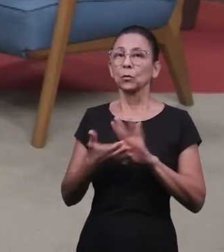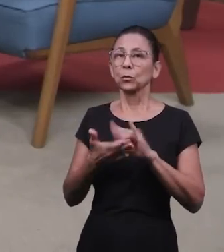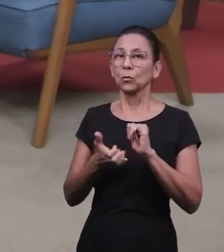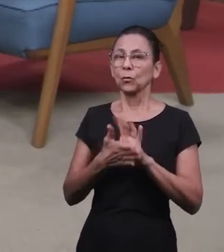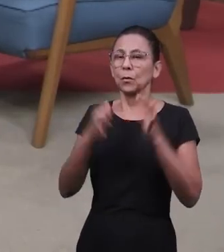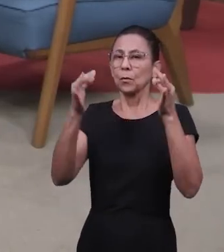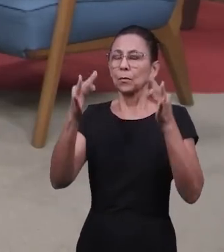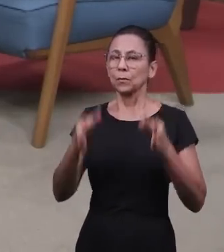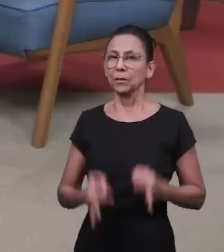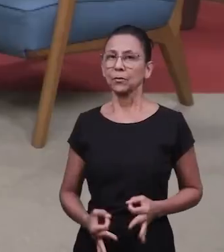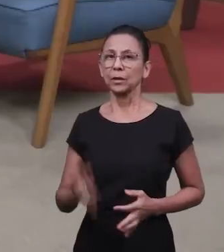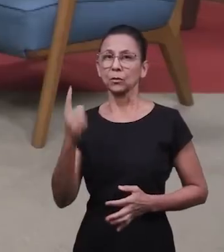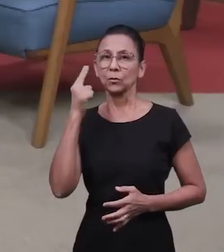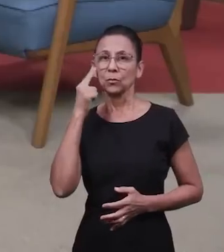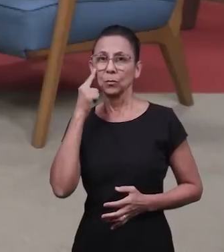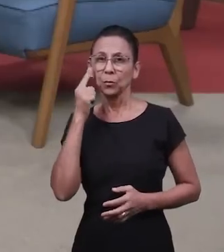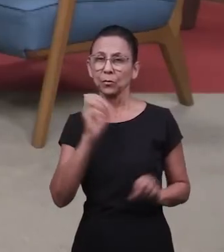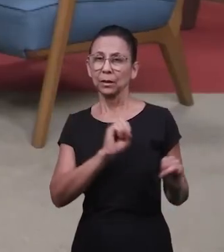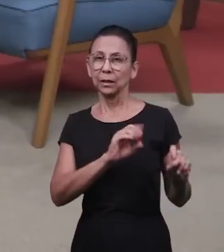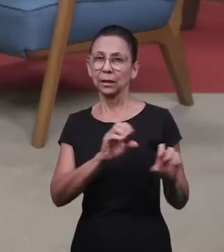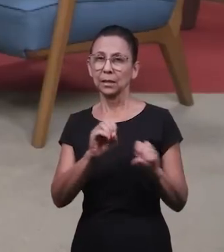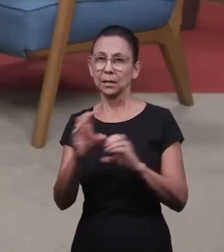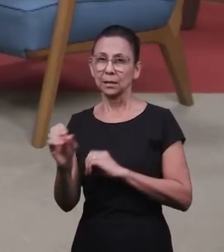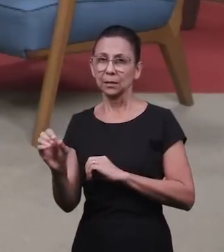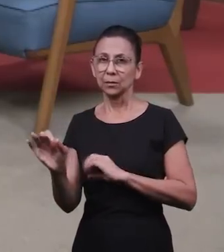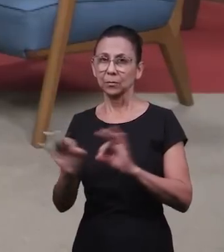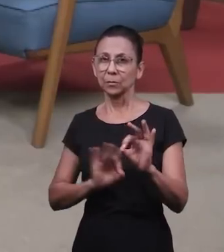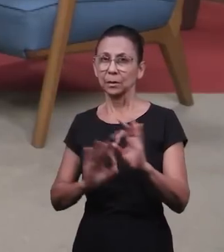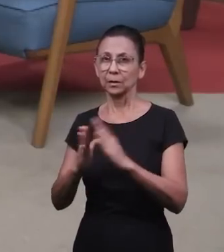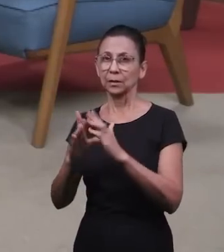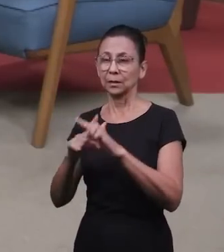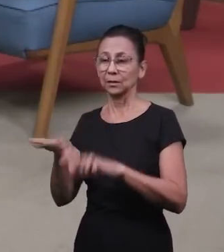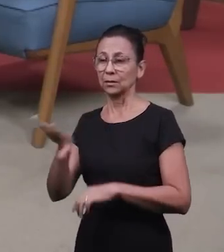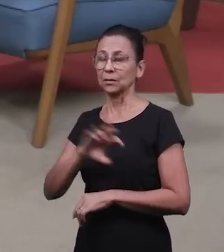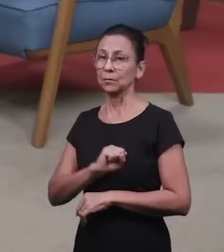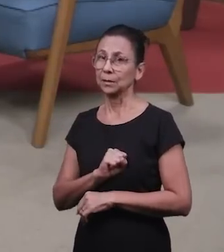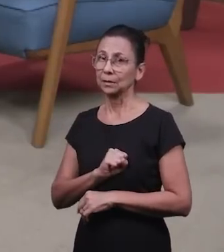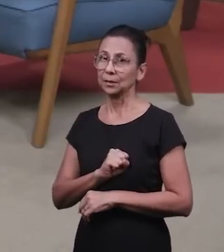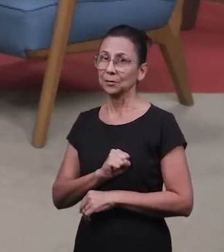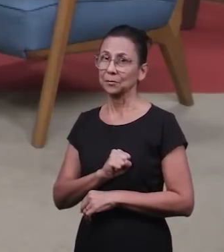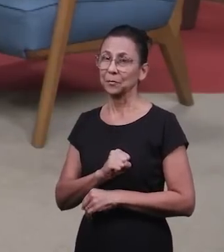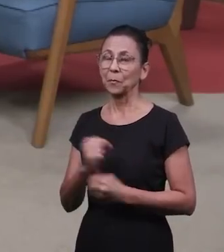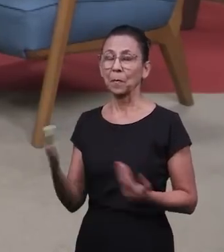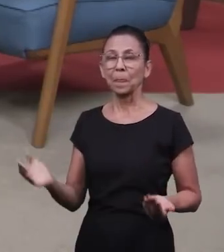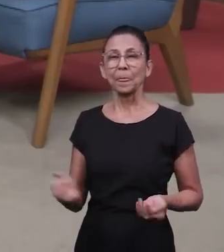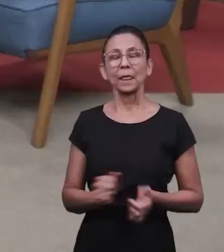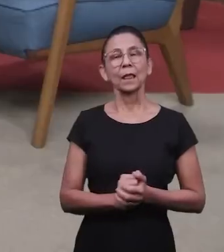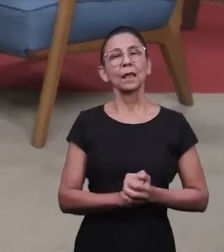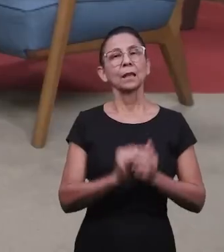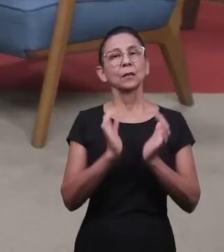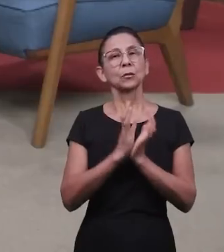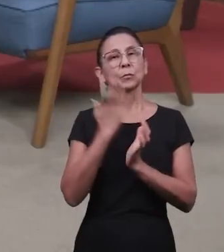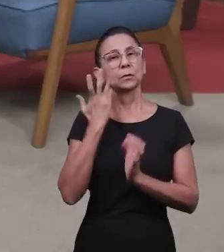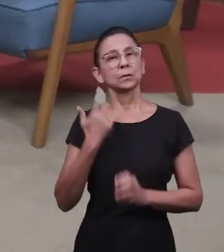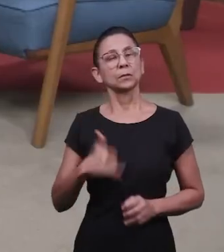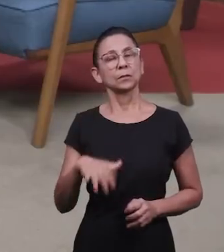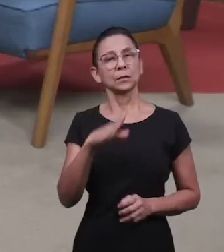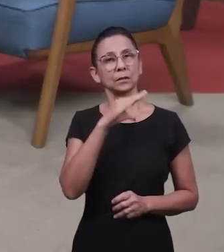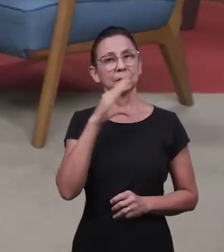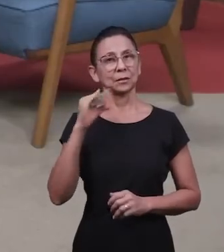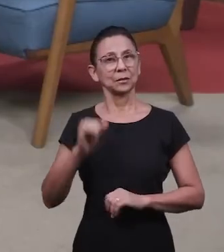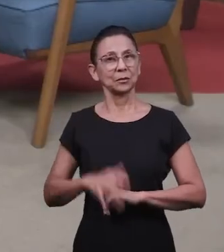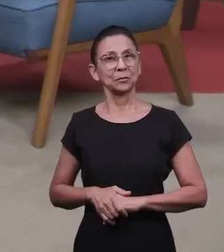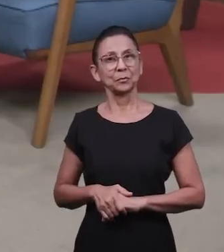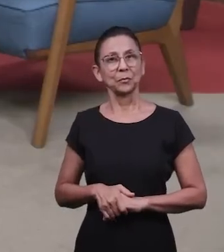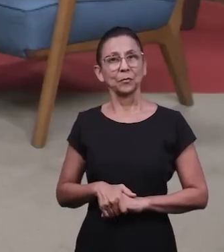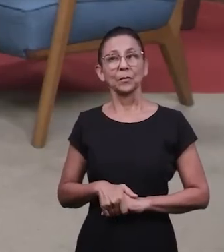acordes. Agora do louvor, preparai-vos, ó Igreja amada, começando pelo teclado. E na aula para as crianças, intermediários